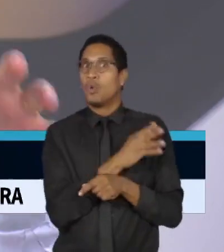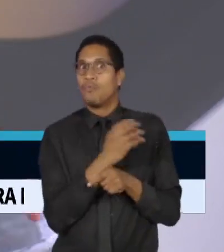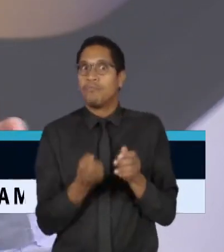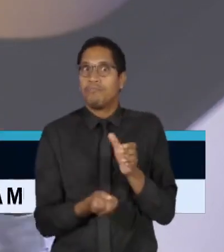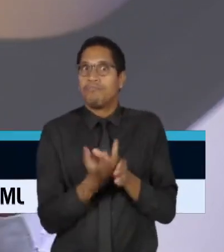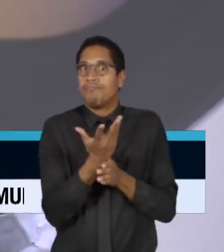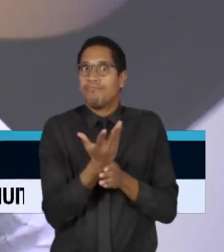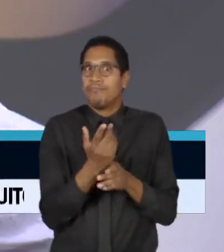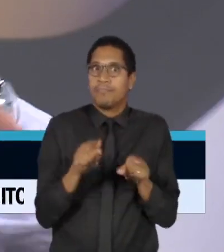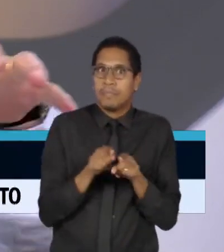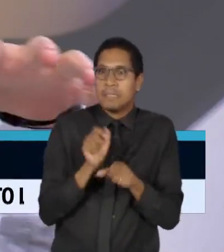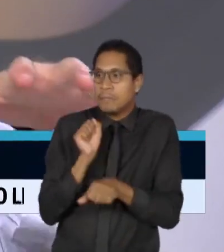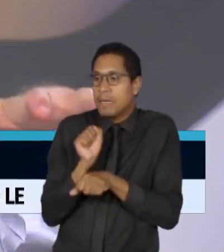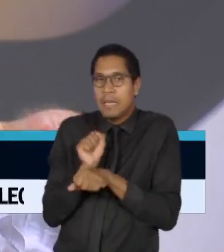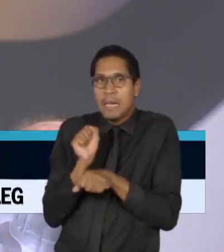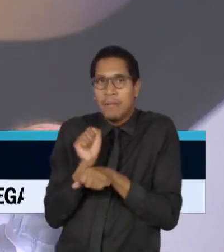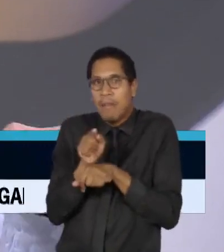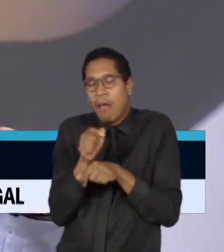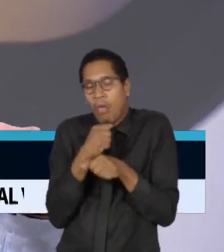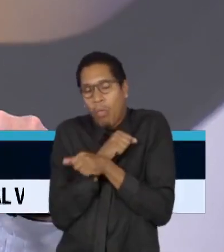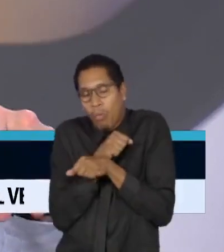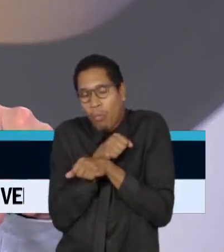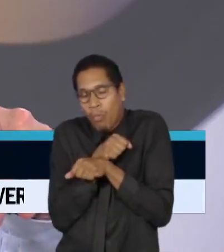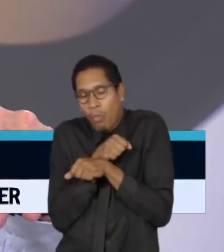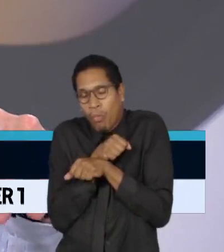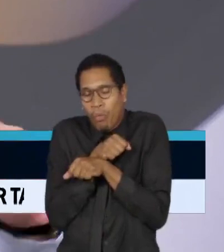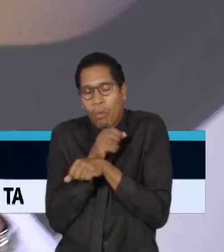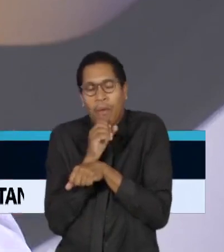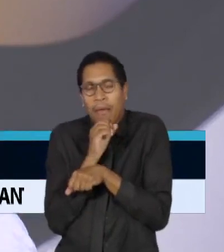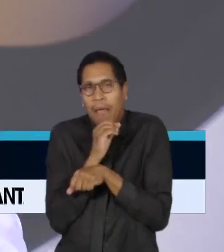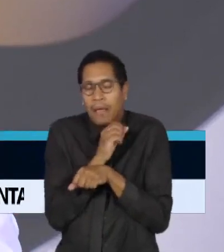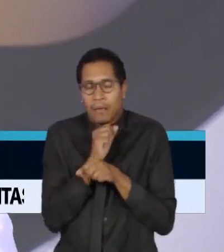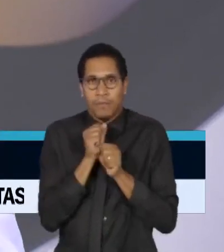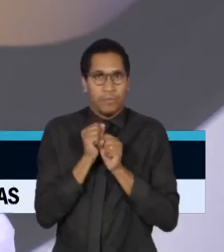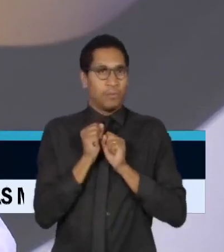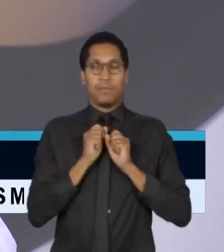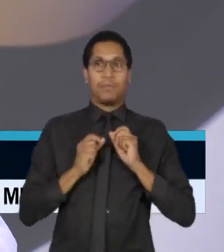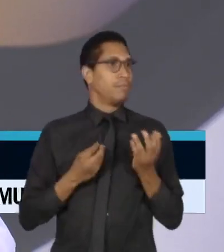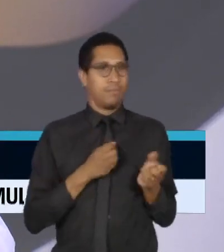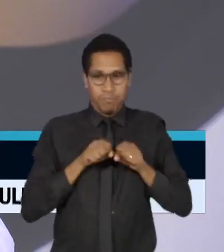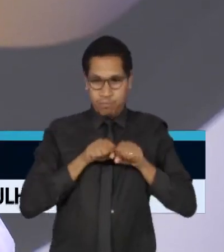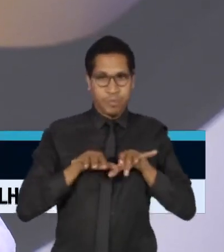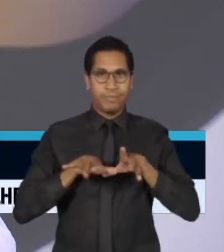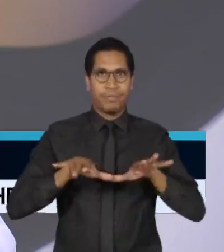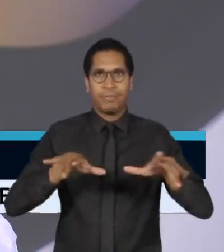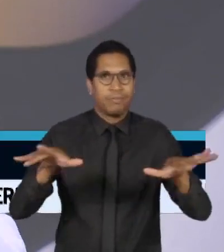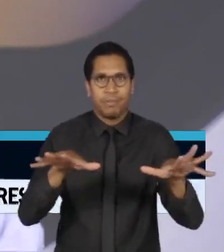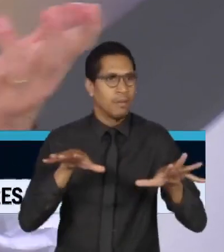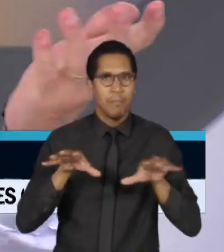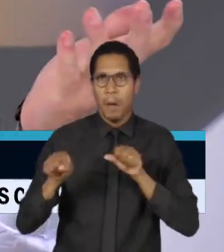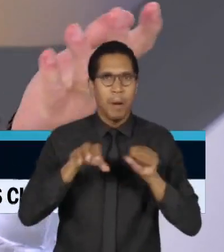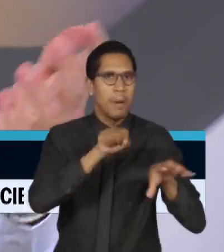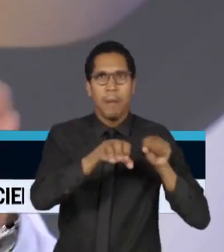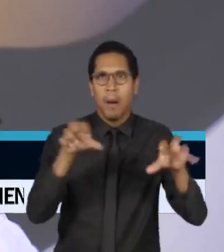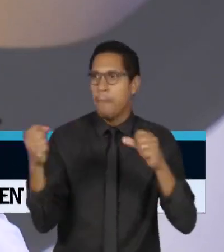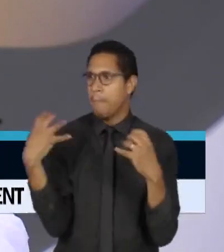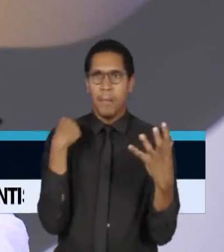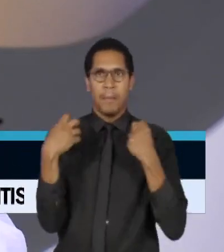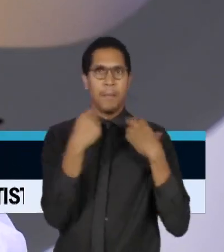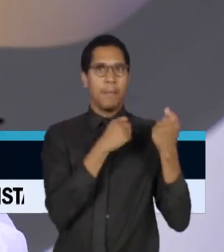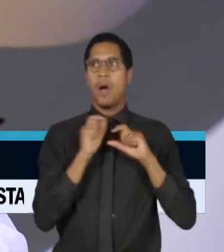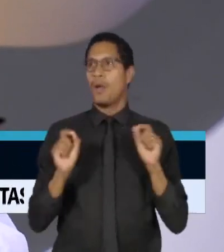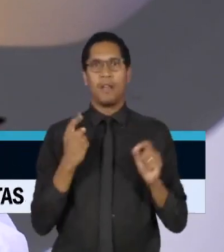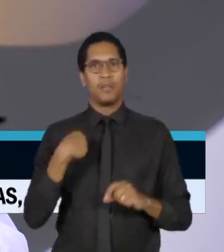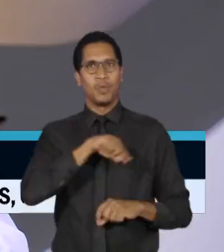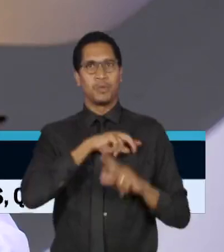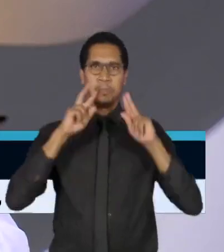que esteja só esperando esquentar um pouquinho para arrumar um novo habitante, que somos nós, né?